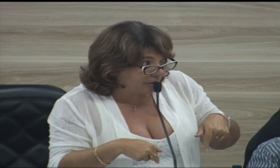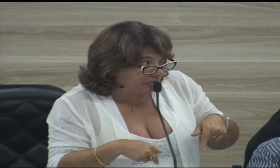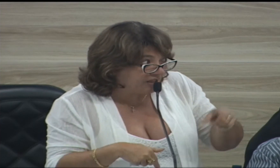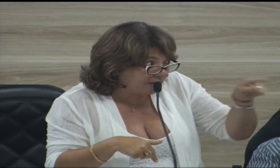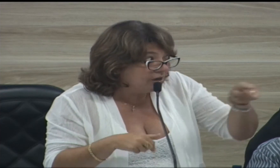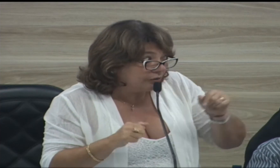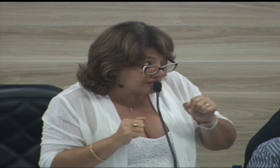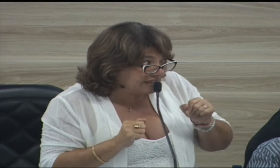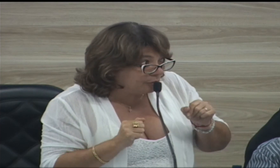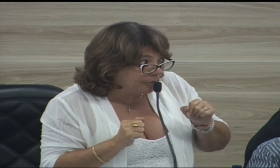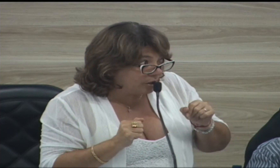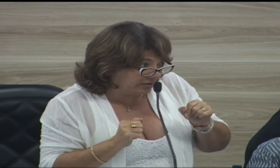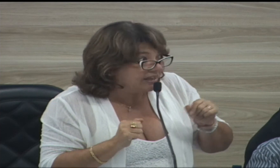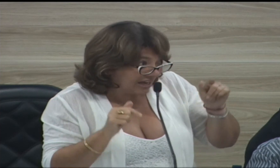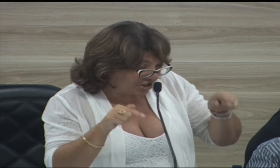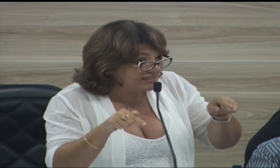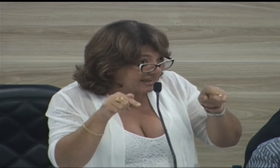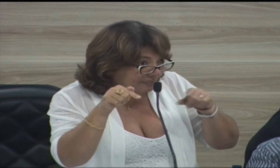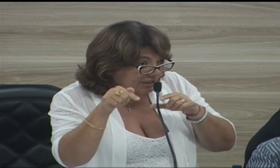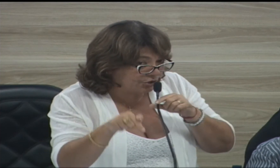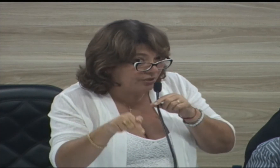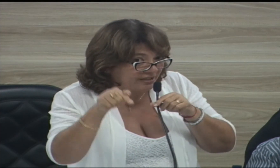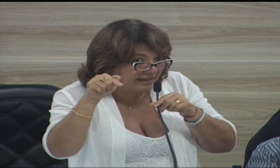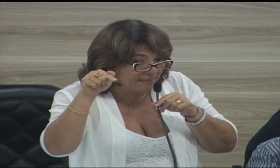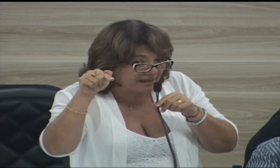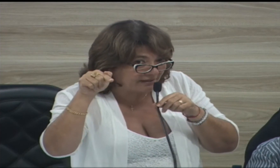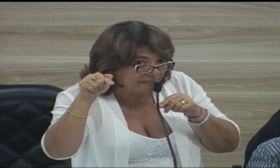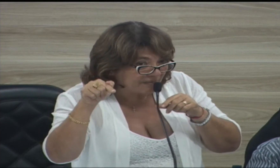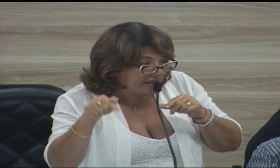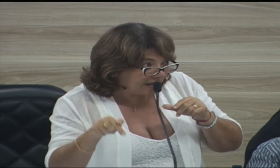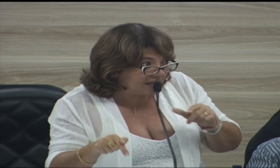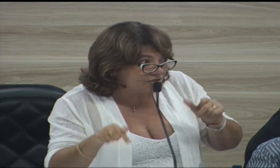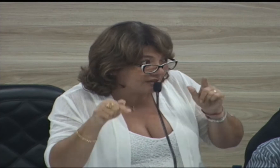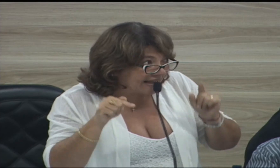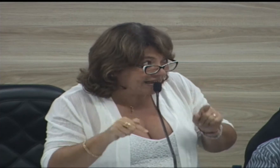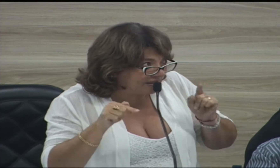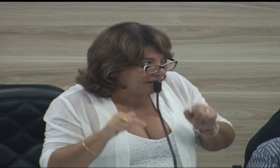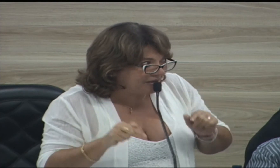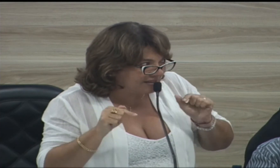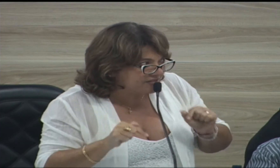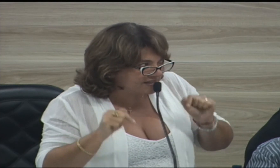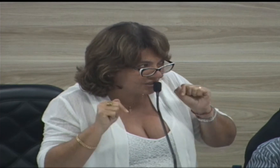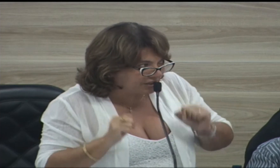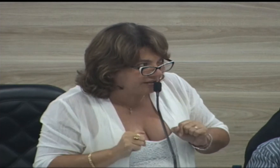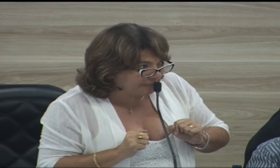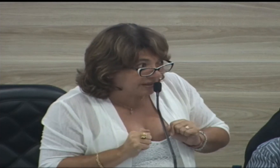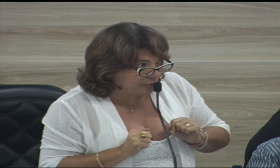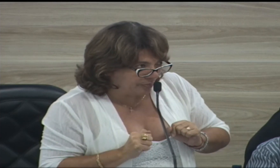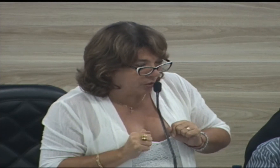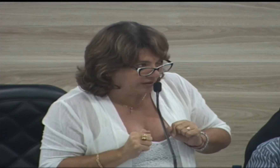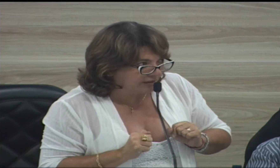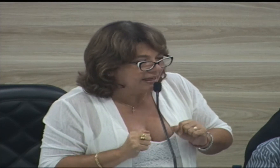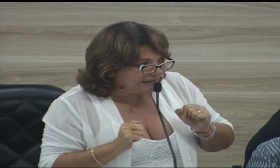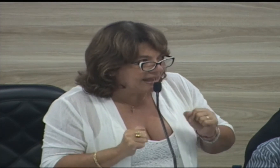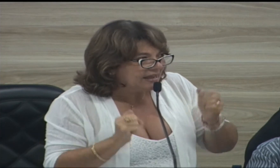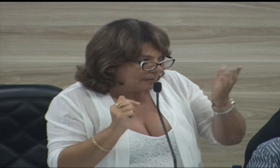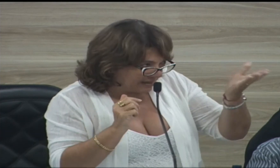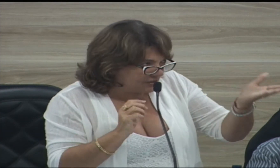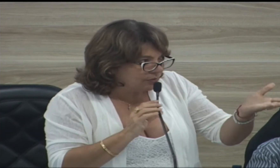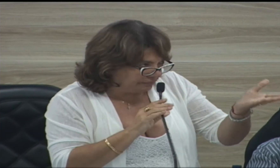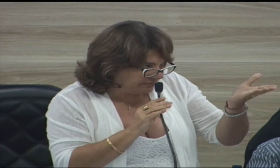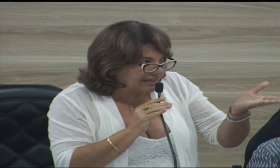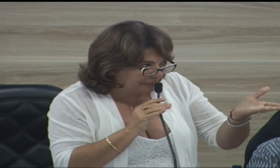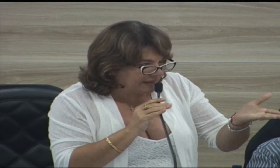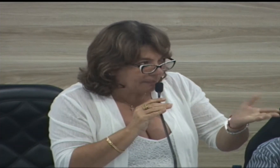do seu próprio dinheiro, você não pode. A gente sabe que juridicamente... isso, na grande maioria das vezes, a gente também não pode, né?